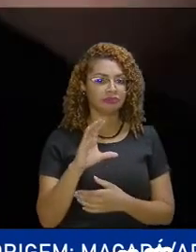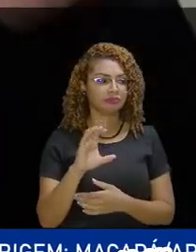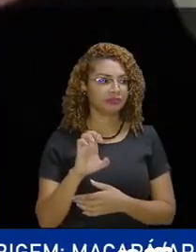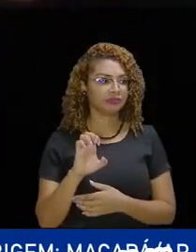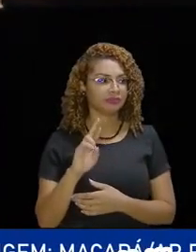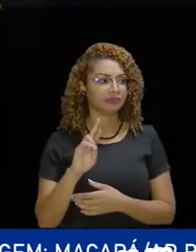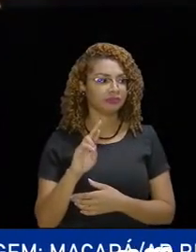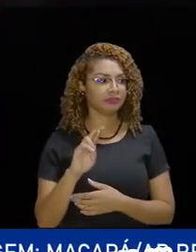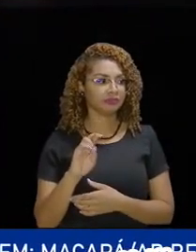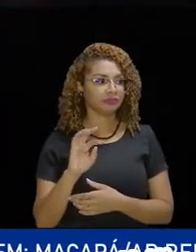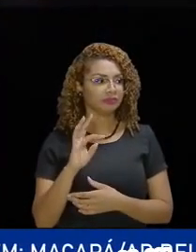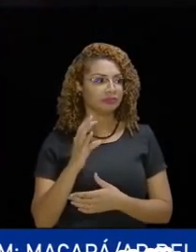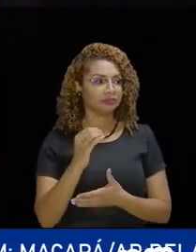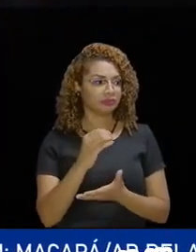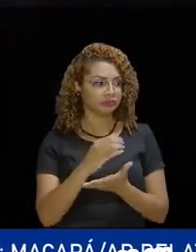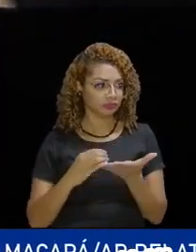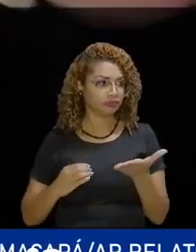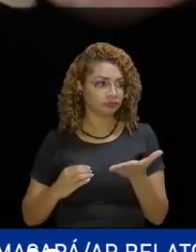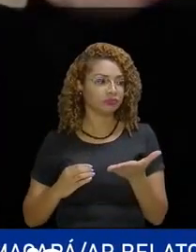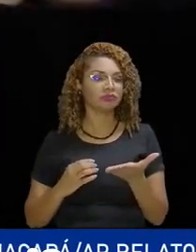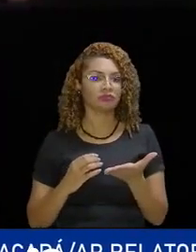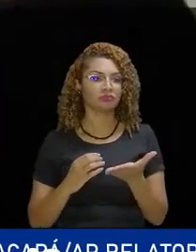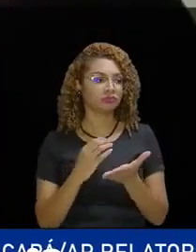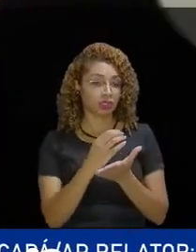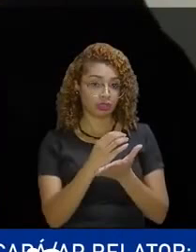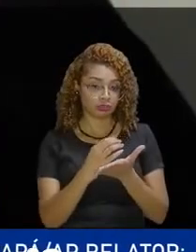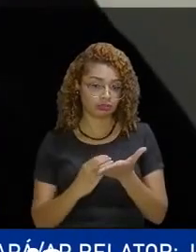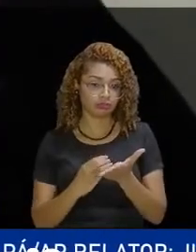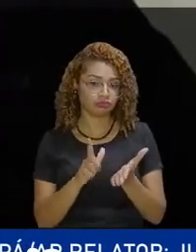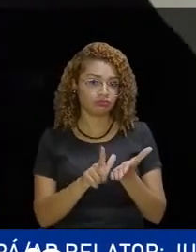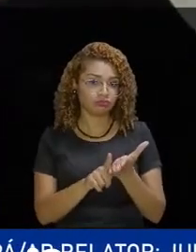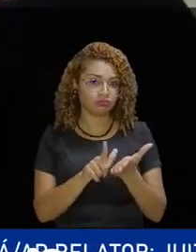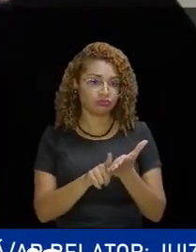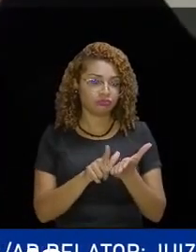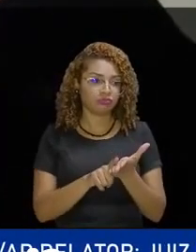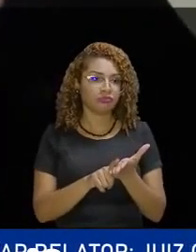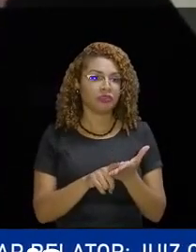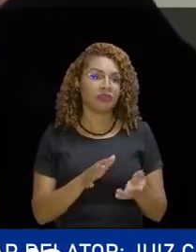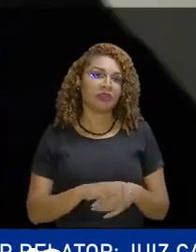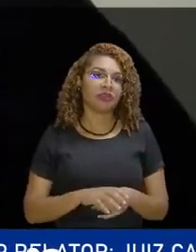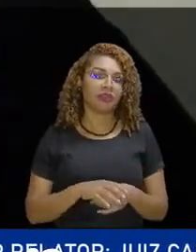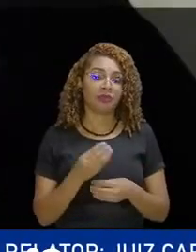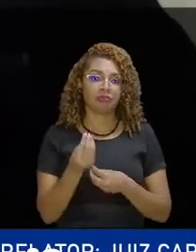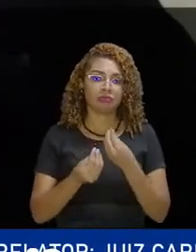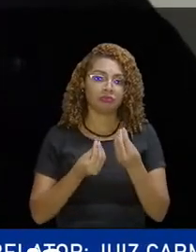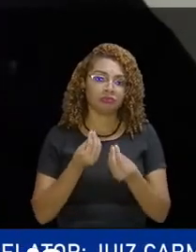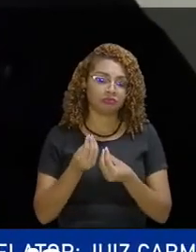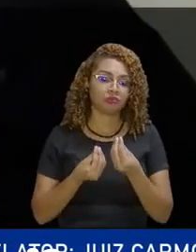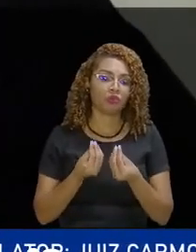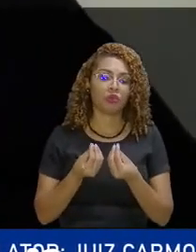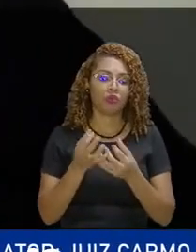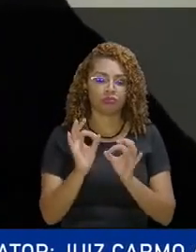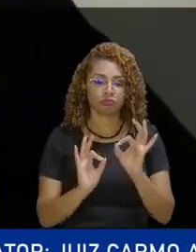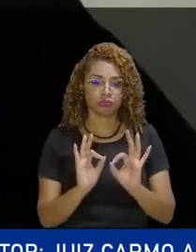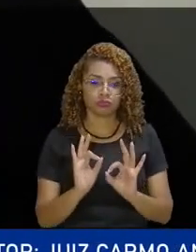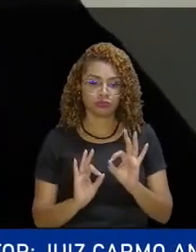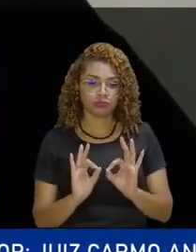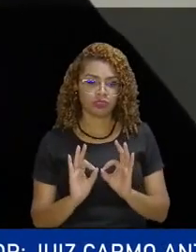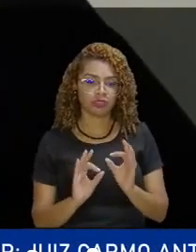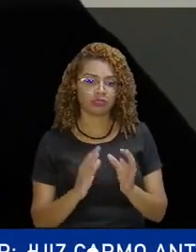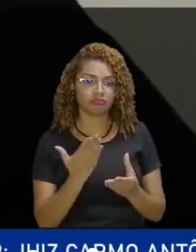ainda anuncio novamente essa certidão, como vai ficar desse julgamento dessas ações aqui,